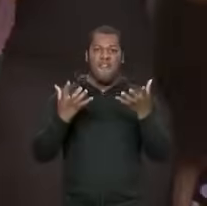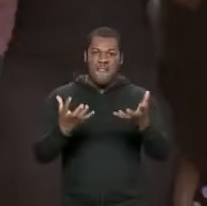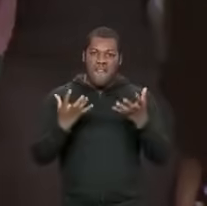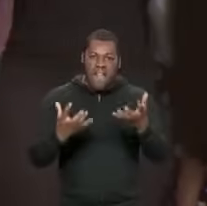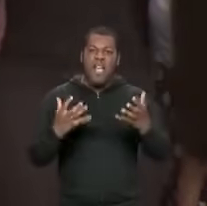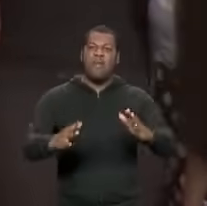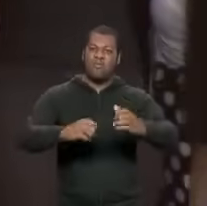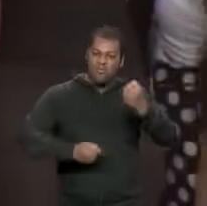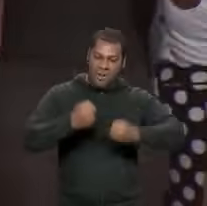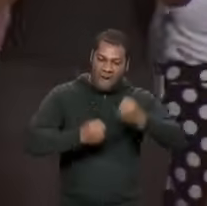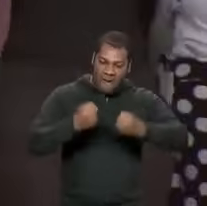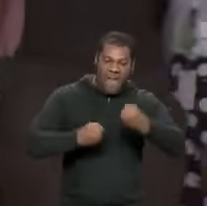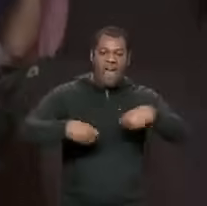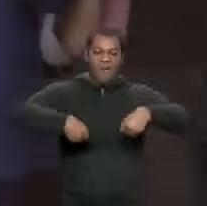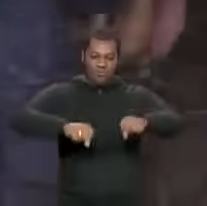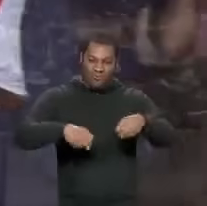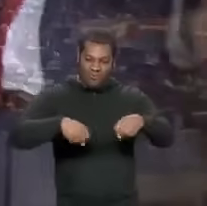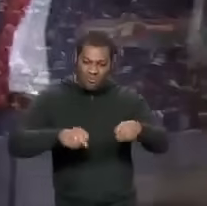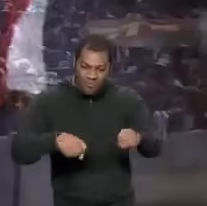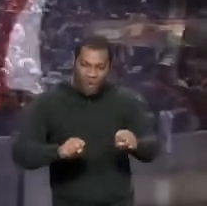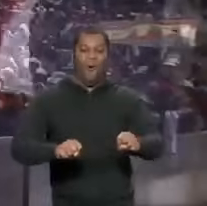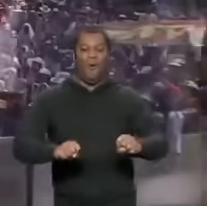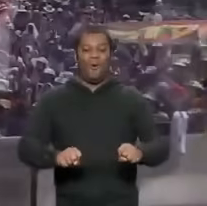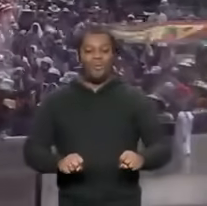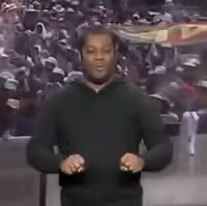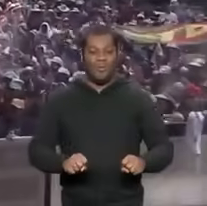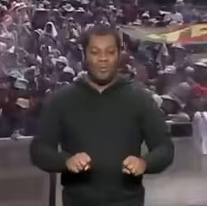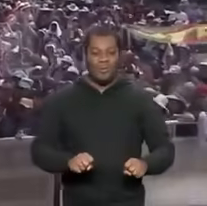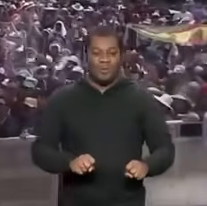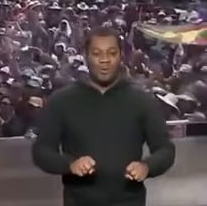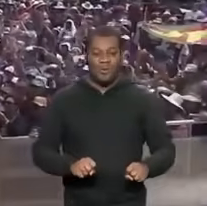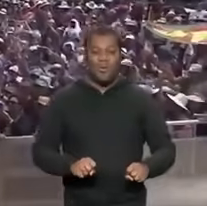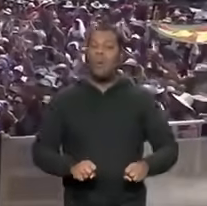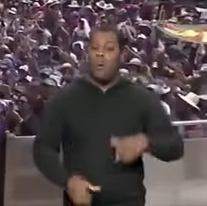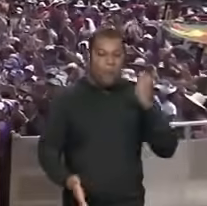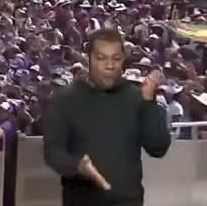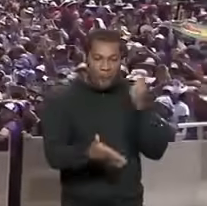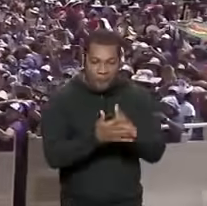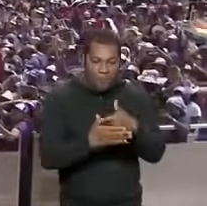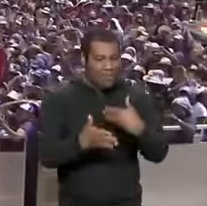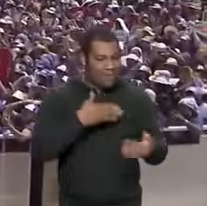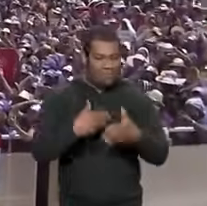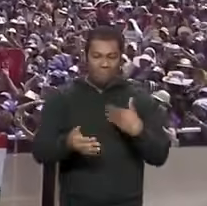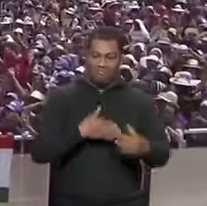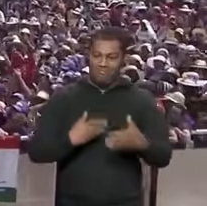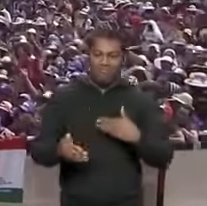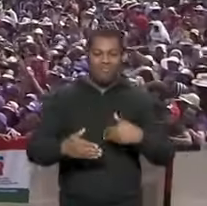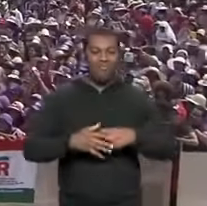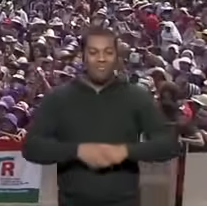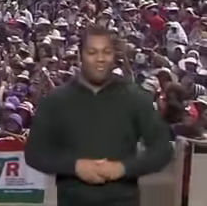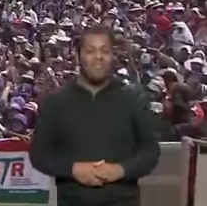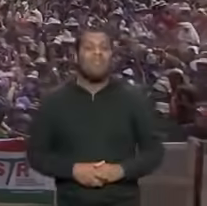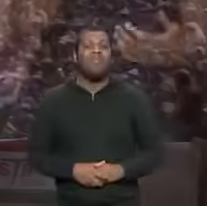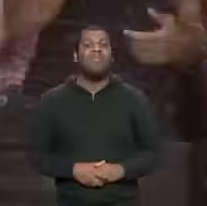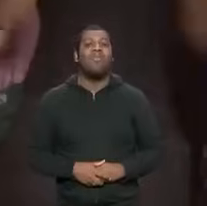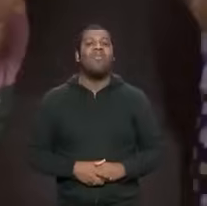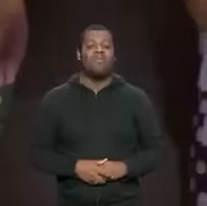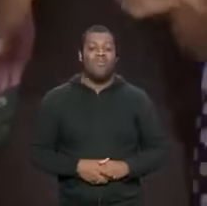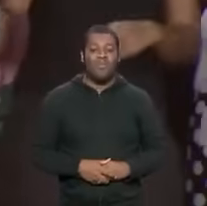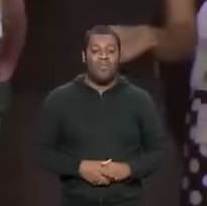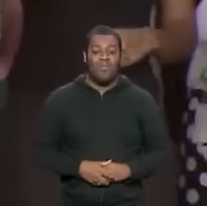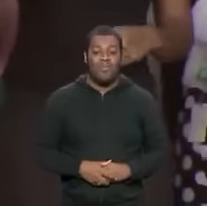a gente quer ter moto a gente quer ter o que a gente precisa eles têm que saber